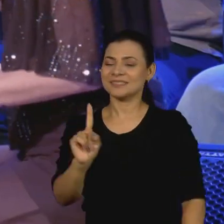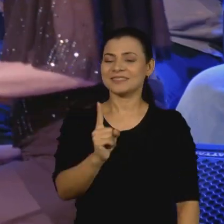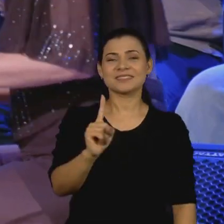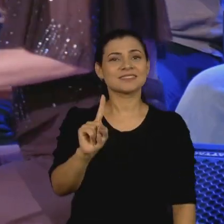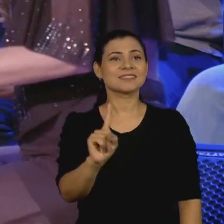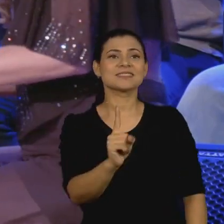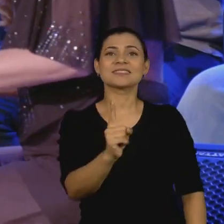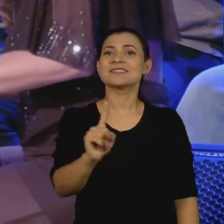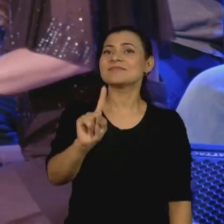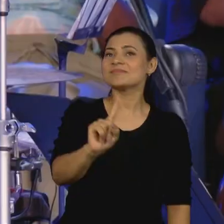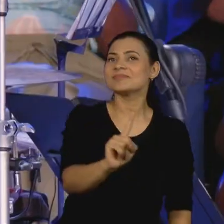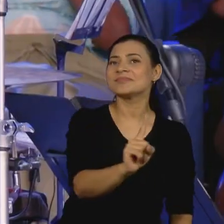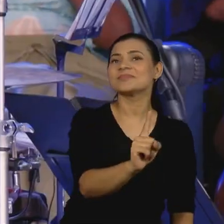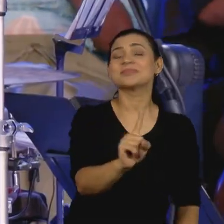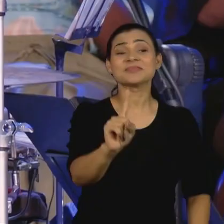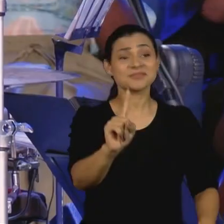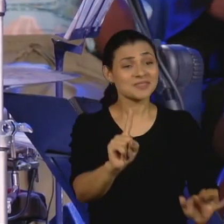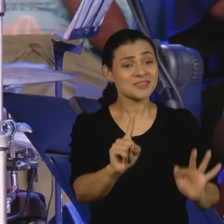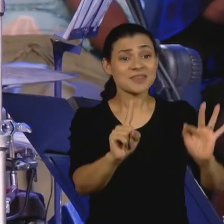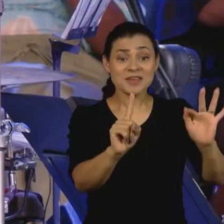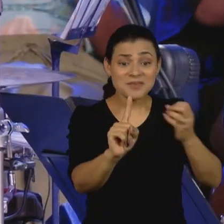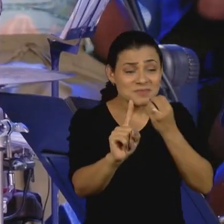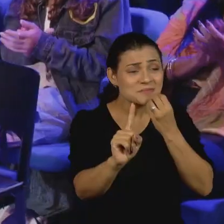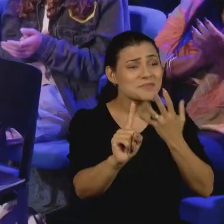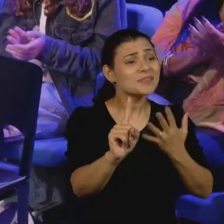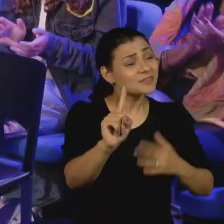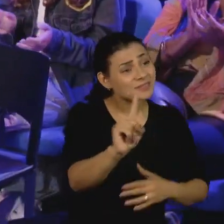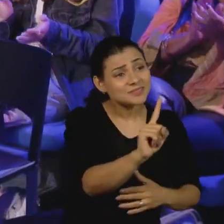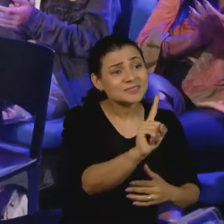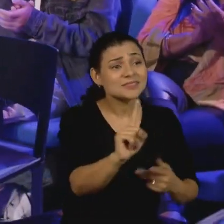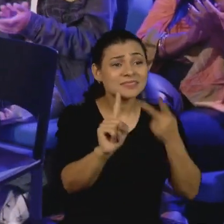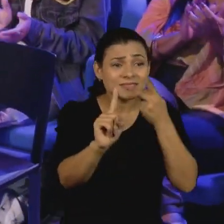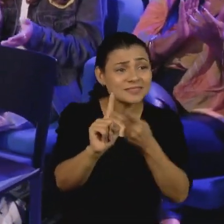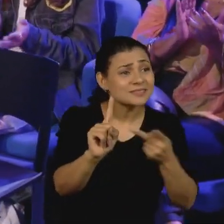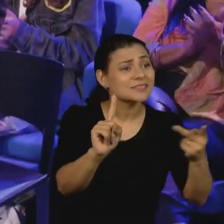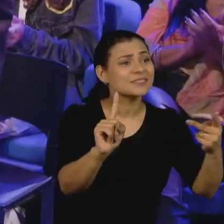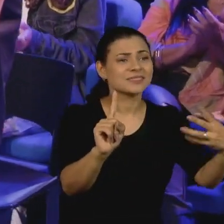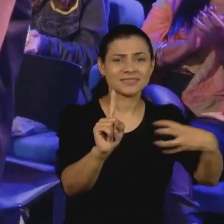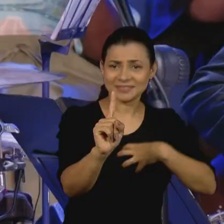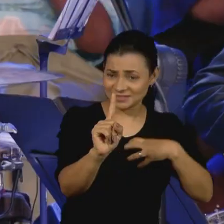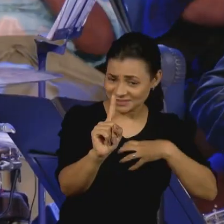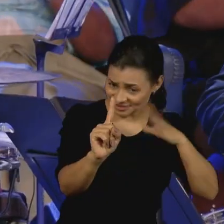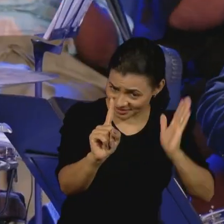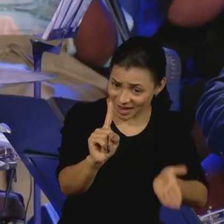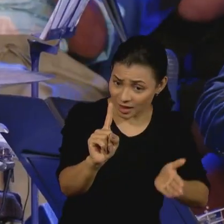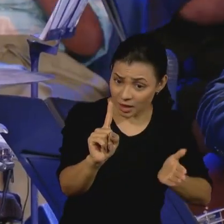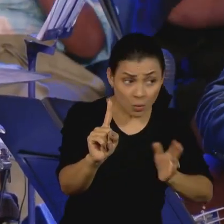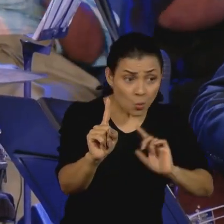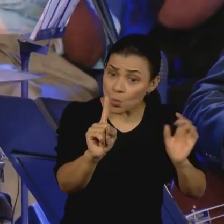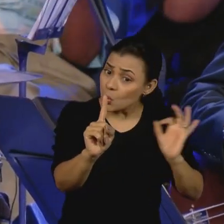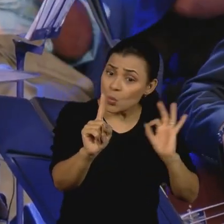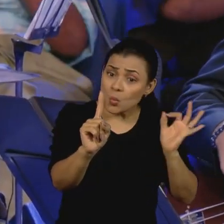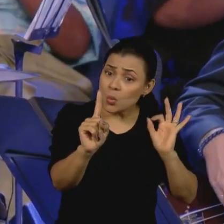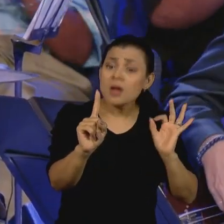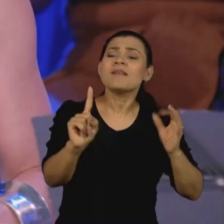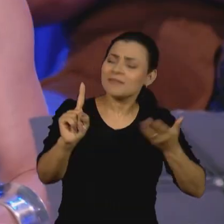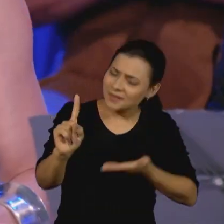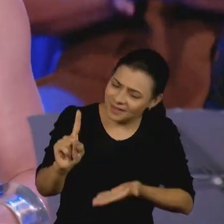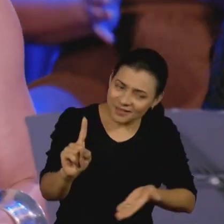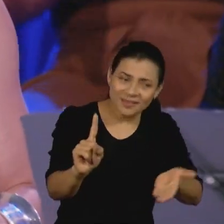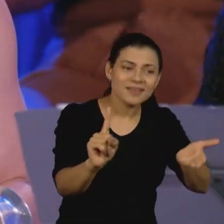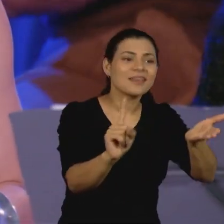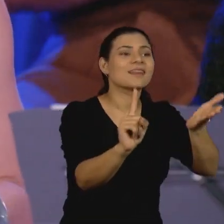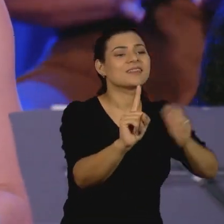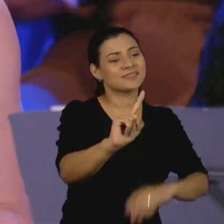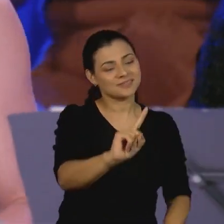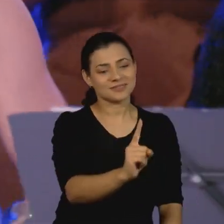muita sorte terá. Você já foi à Bahia, nega, não? Então